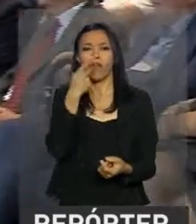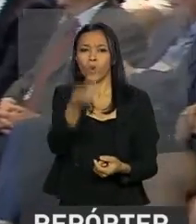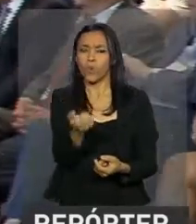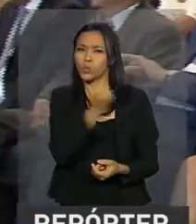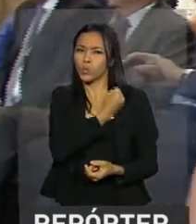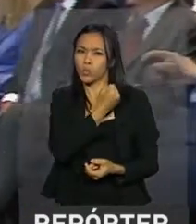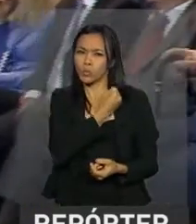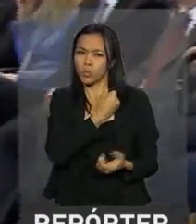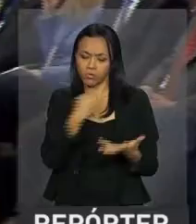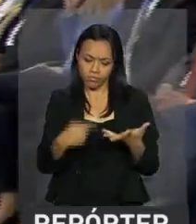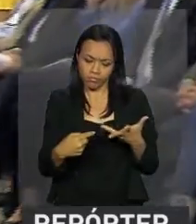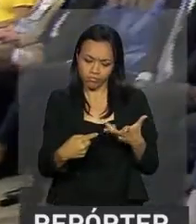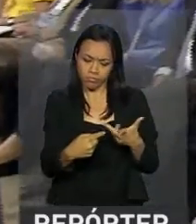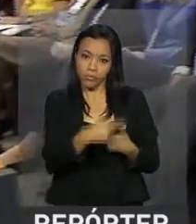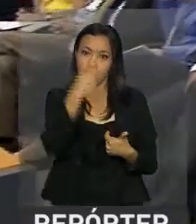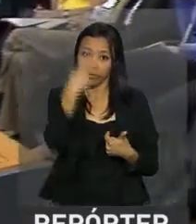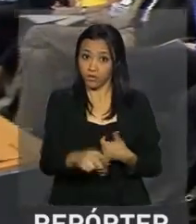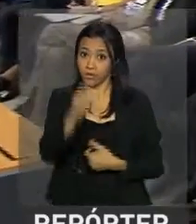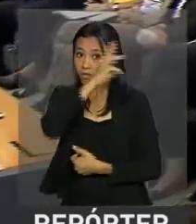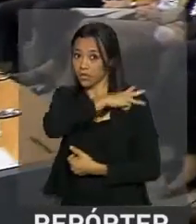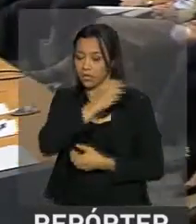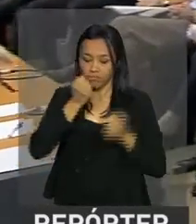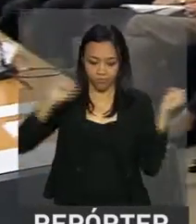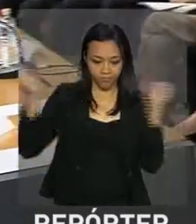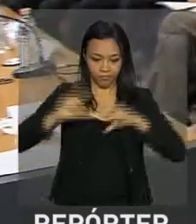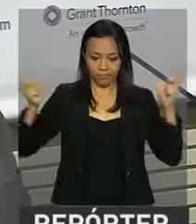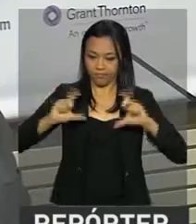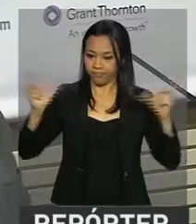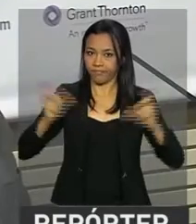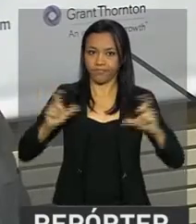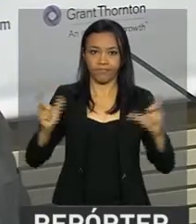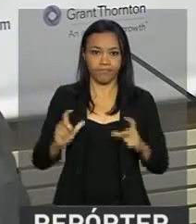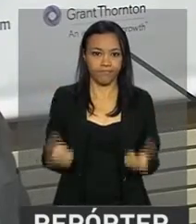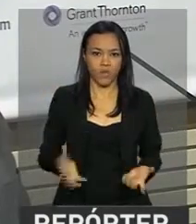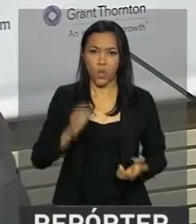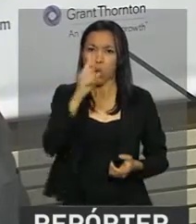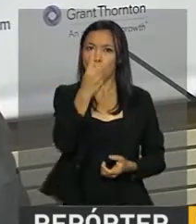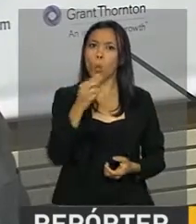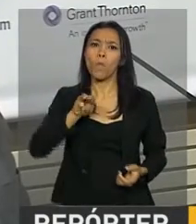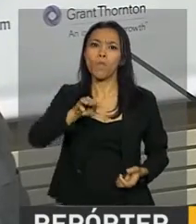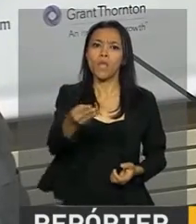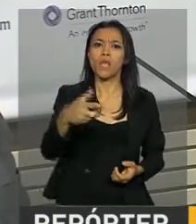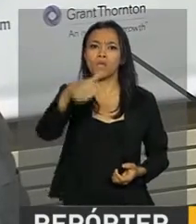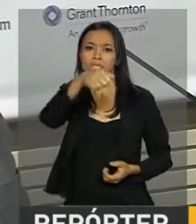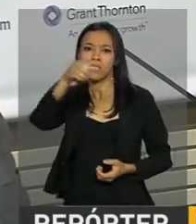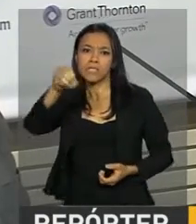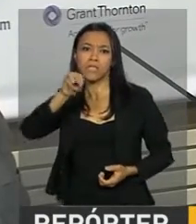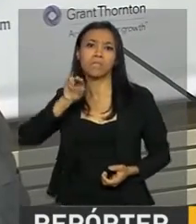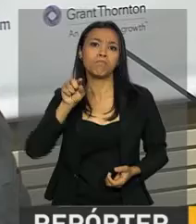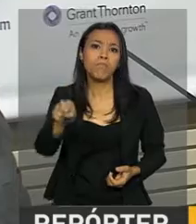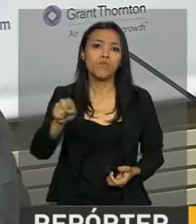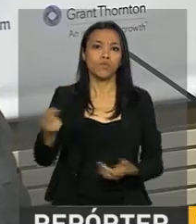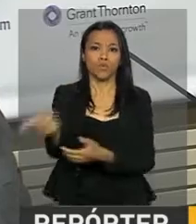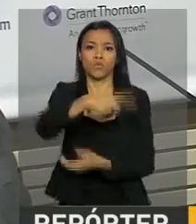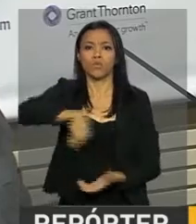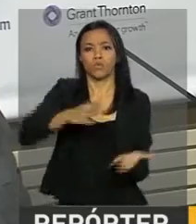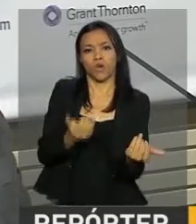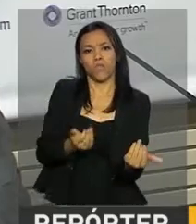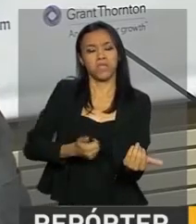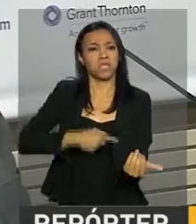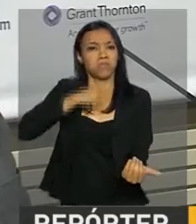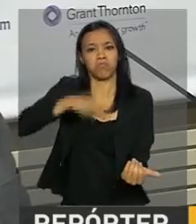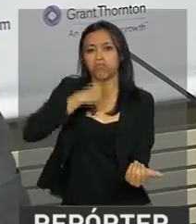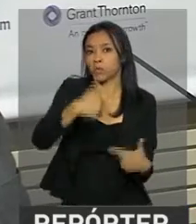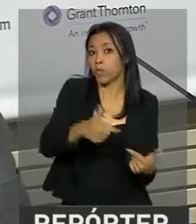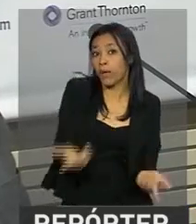números do ensino médio no país são assustadores. 1 milhão e 700 mil jovens que nem trabalham nem estudam,